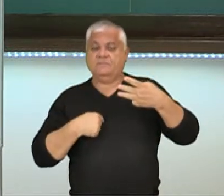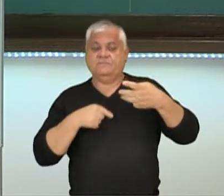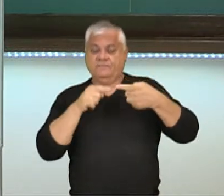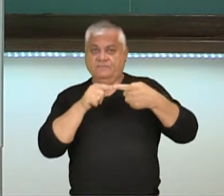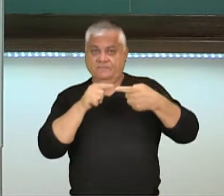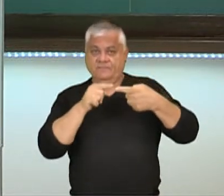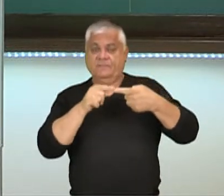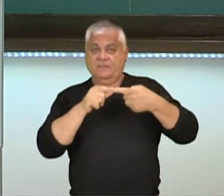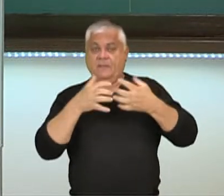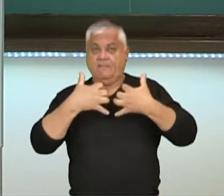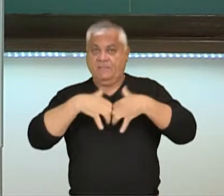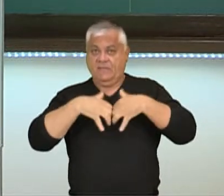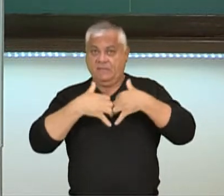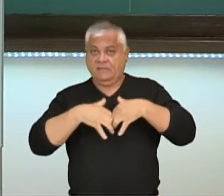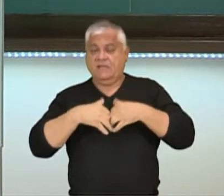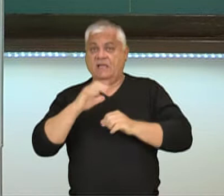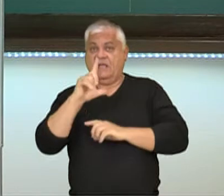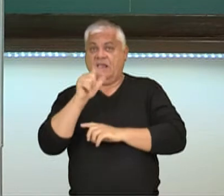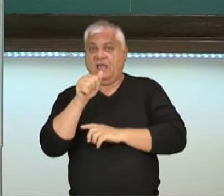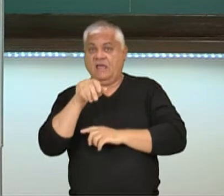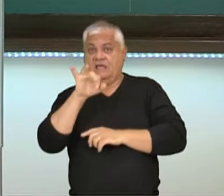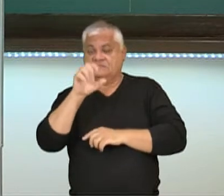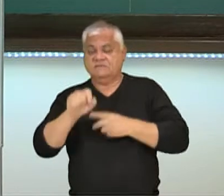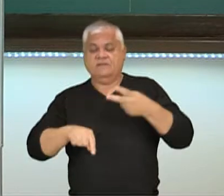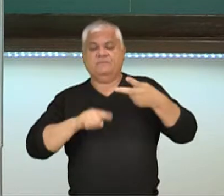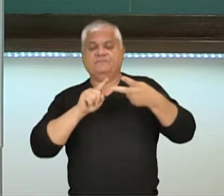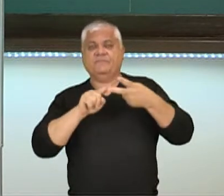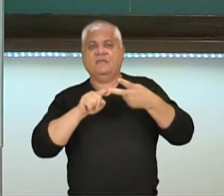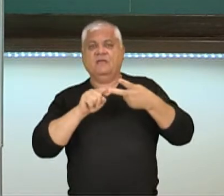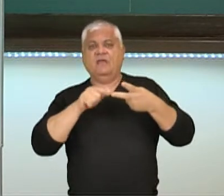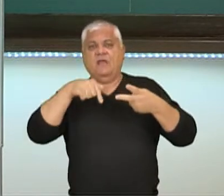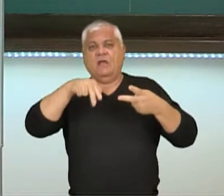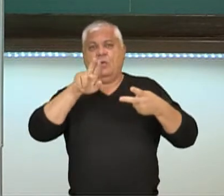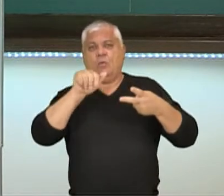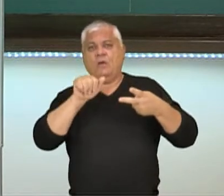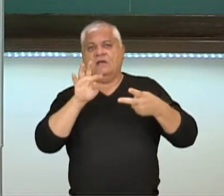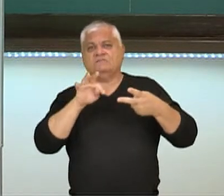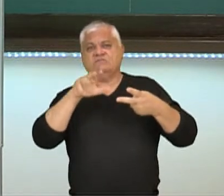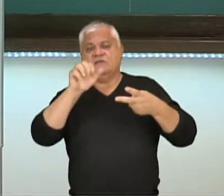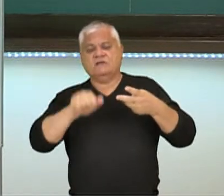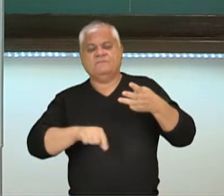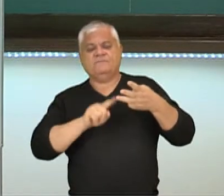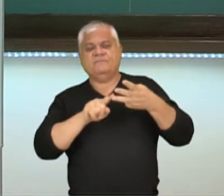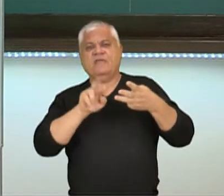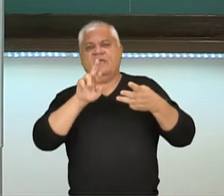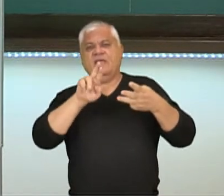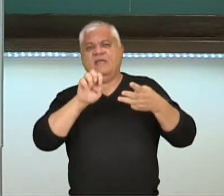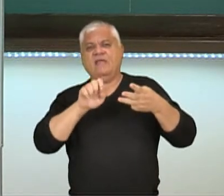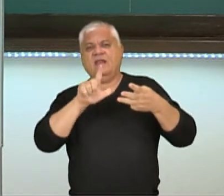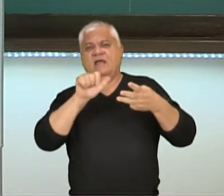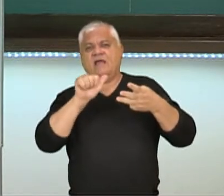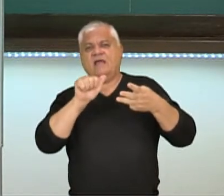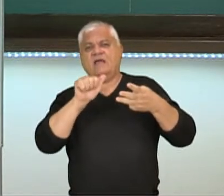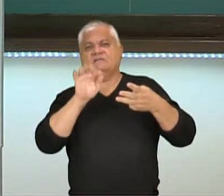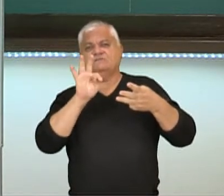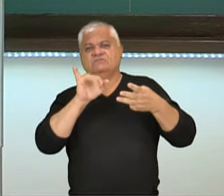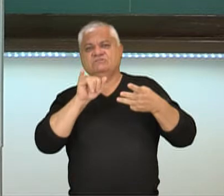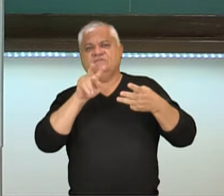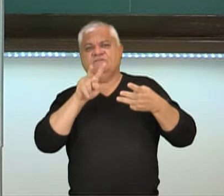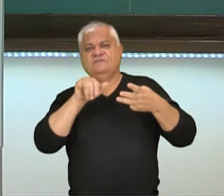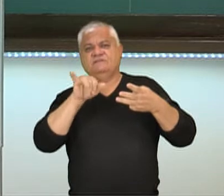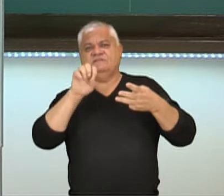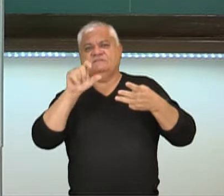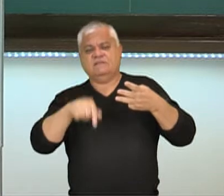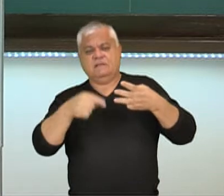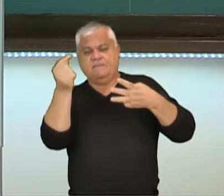mecânica clássica, a mecânica quântica e a mecânica relativística. Então, a física, né, essa